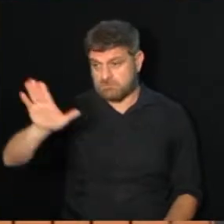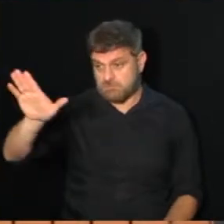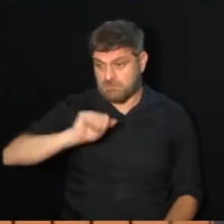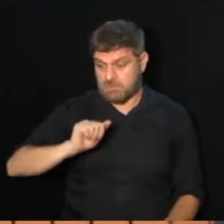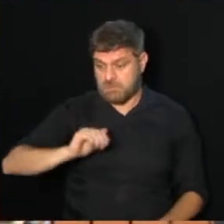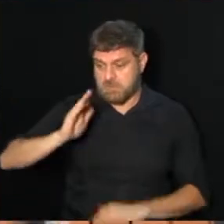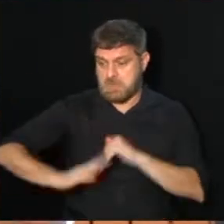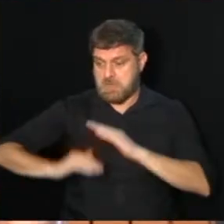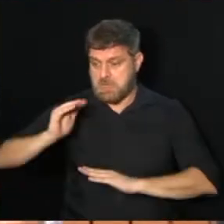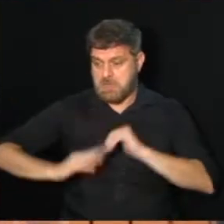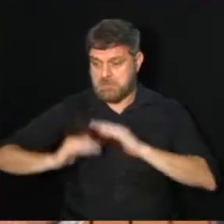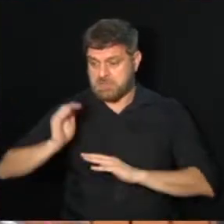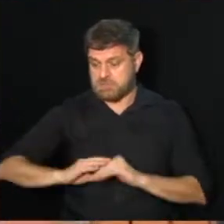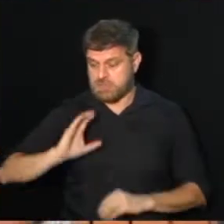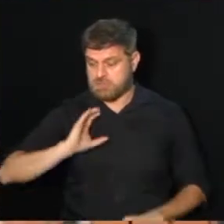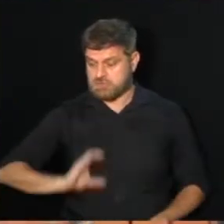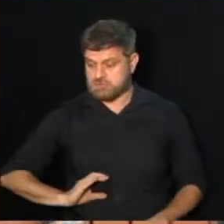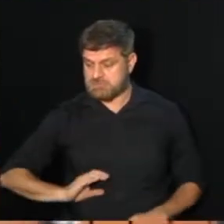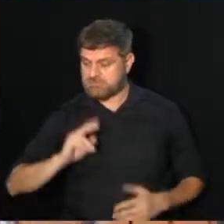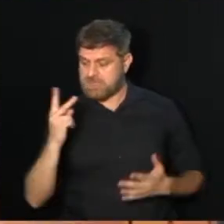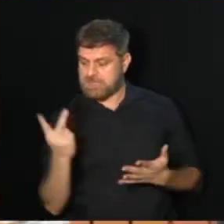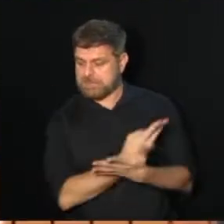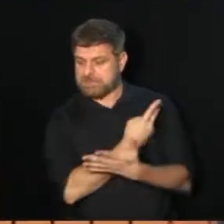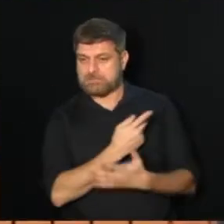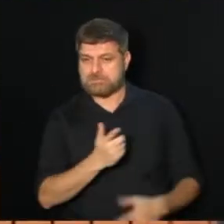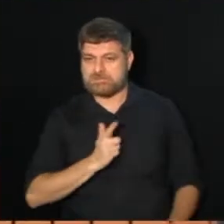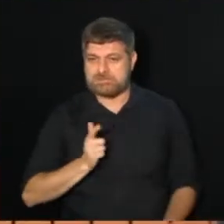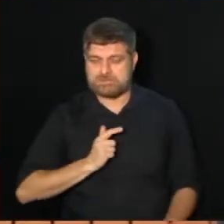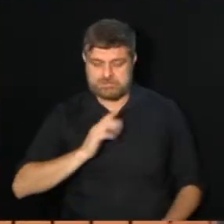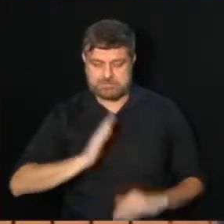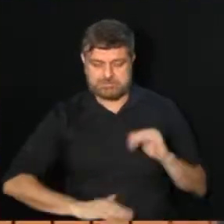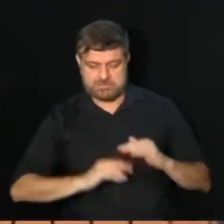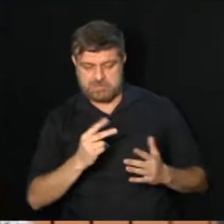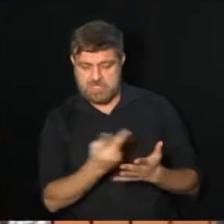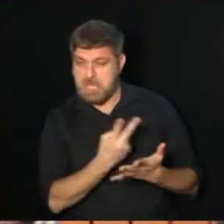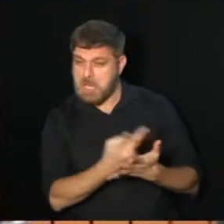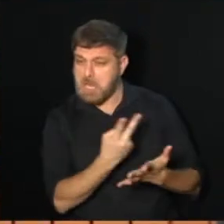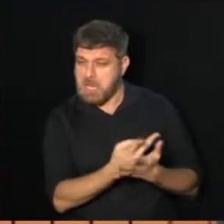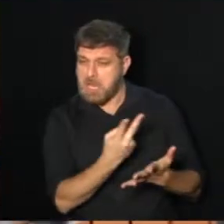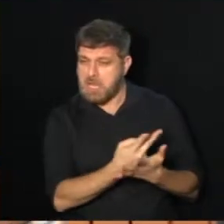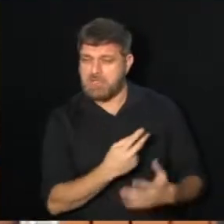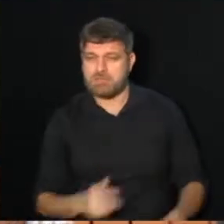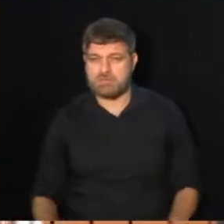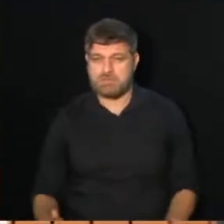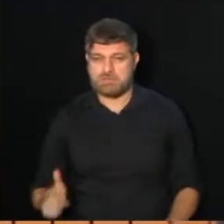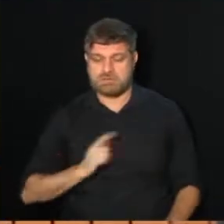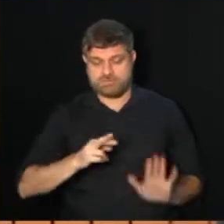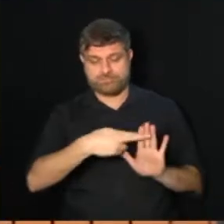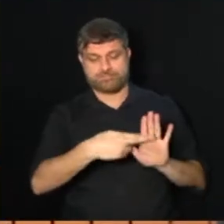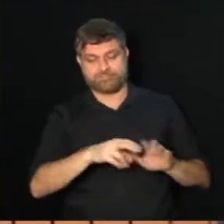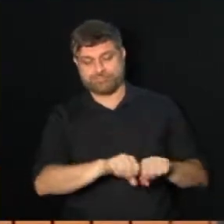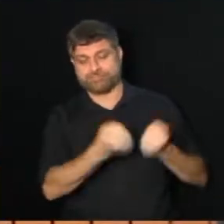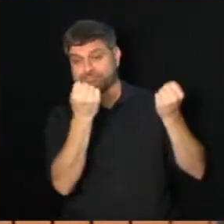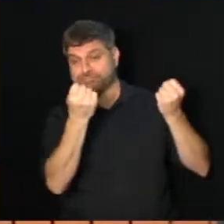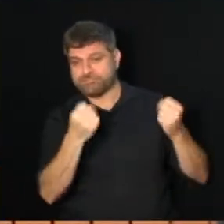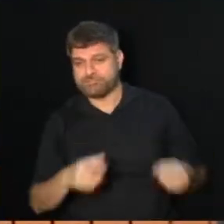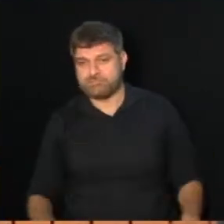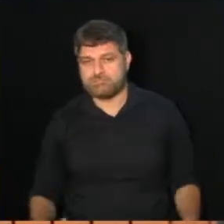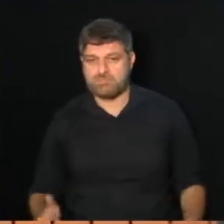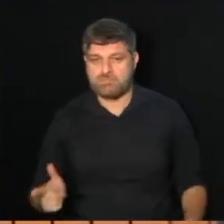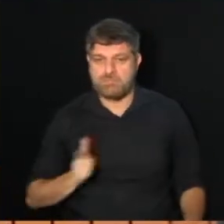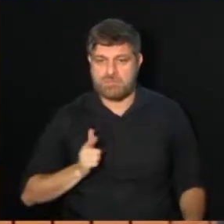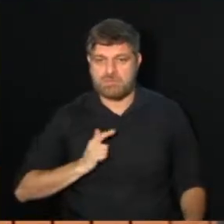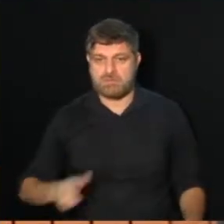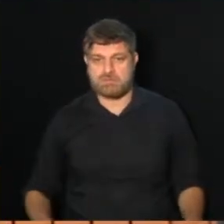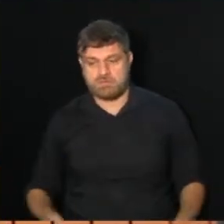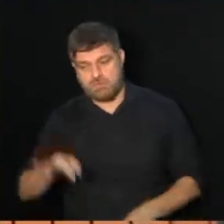né, só quando o cidadão viola, através de uma conduta, as regras, o Estado é